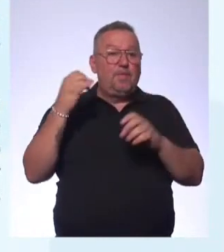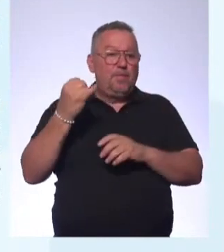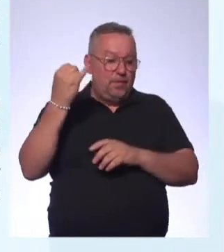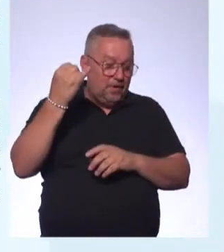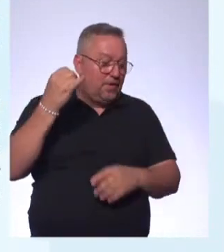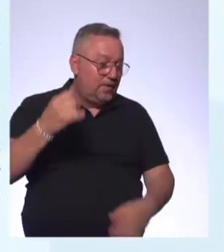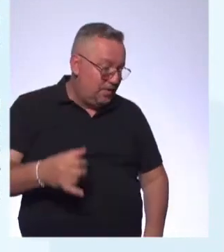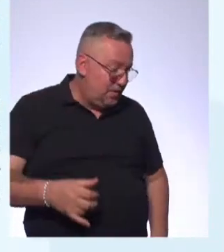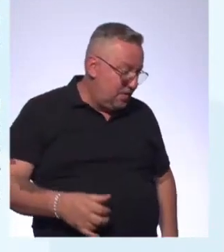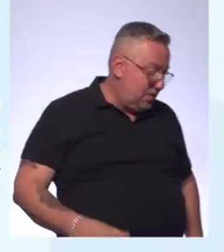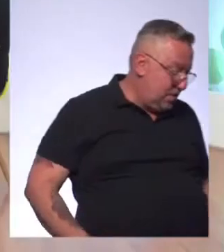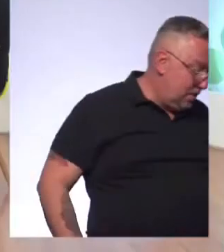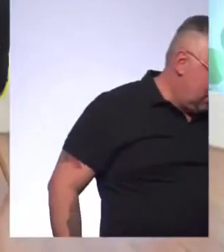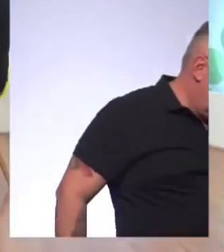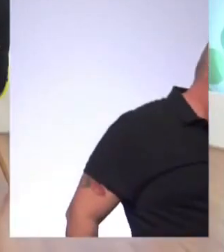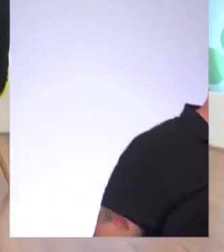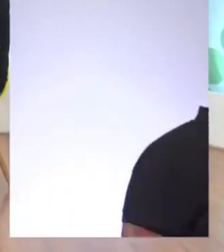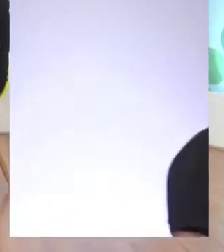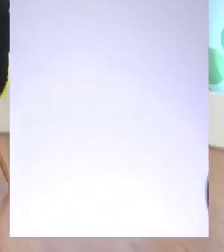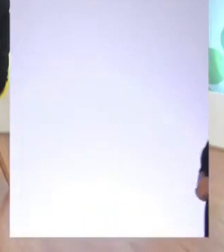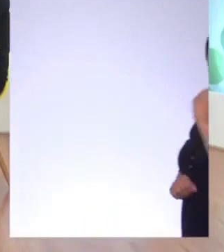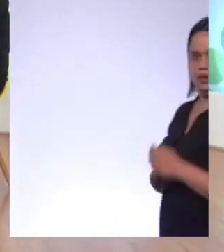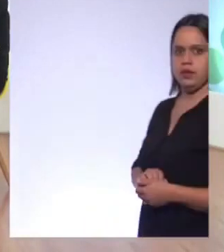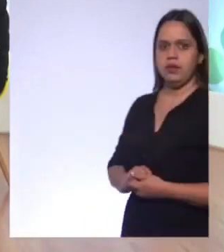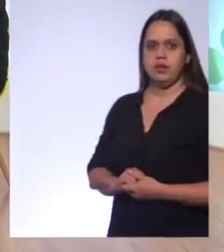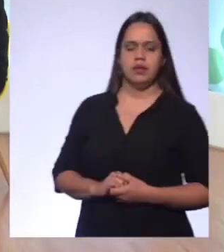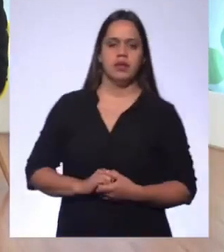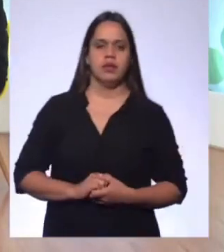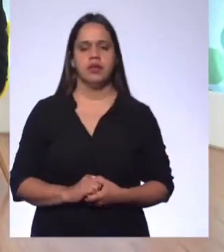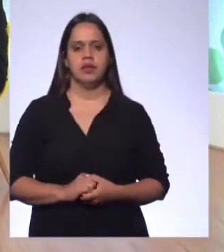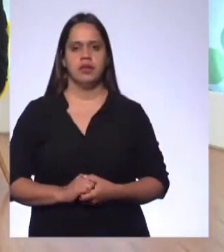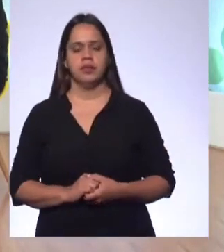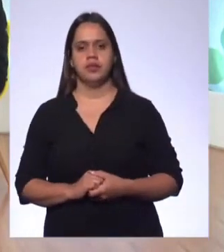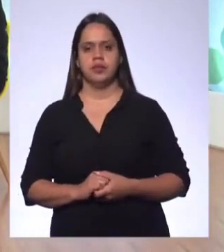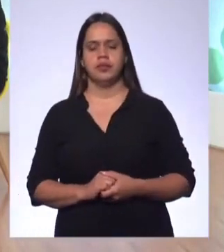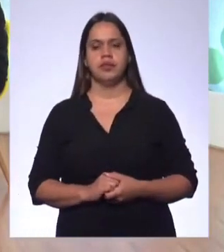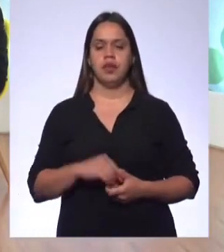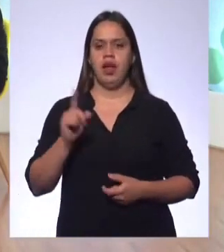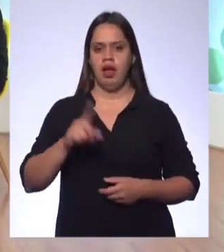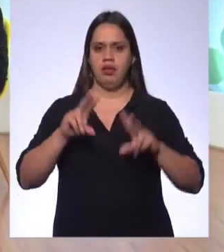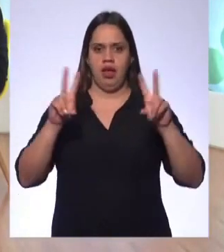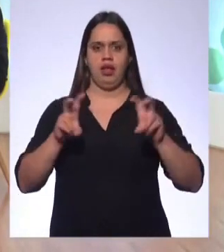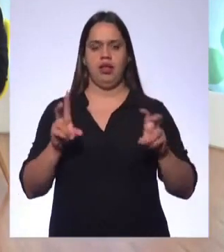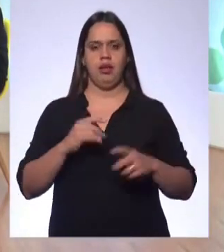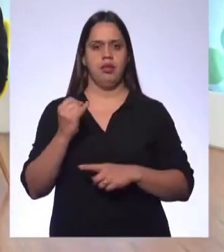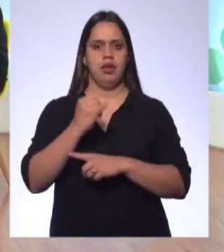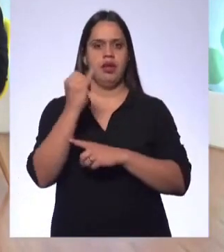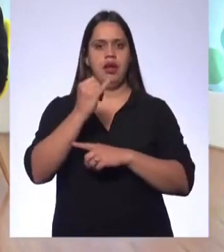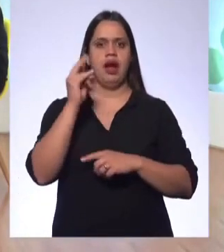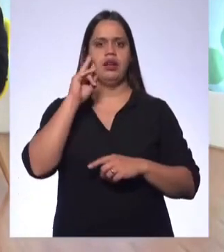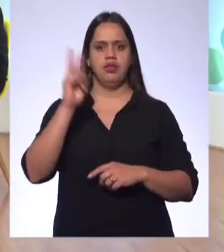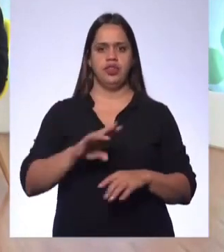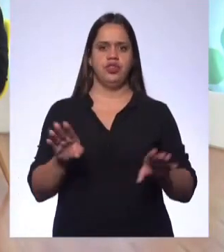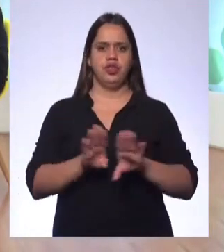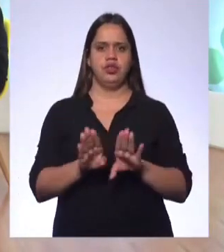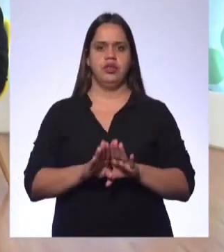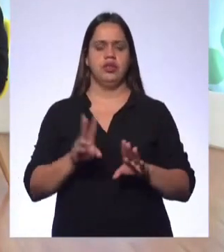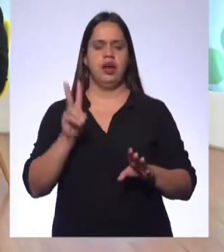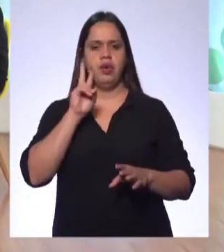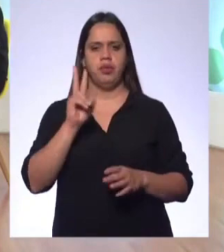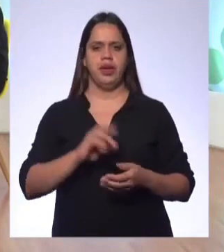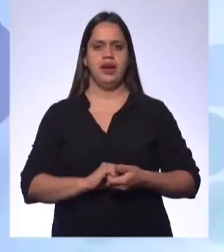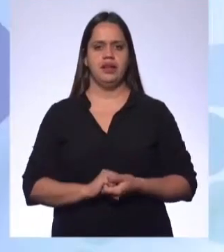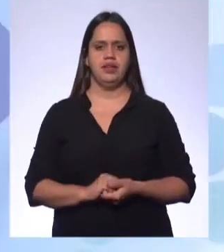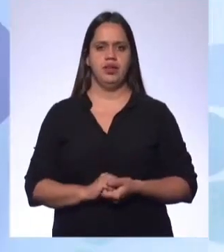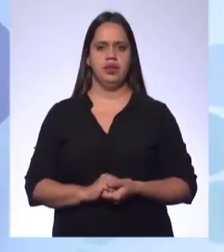importantes, né, Fabi, que nós sempre estamos discutindo dentro de uma perspectiva de um olhar crítico. Né? Porque dizer que